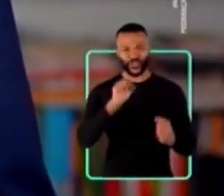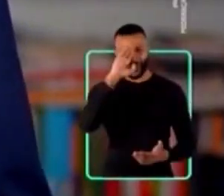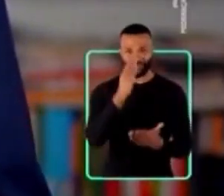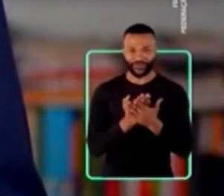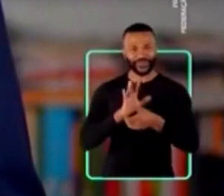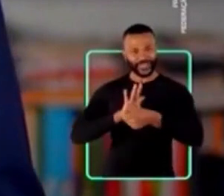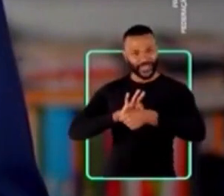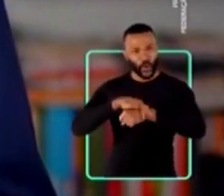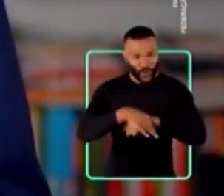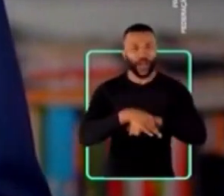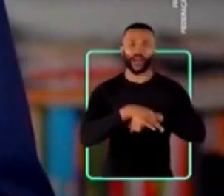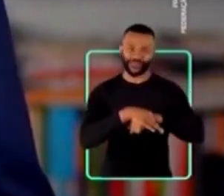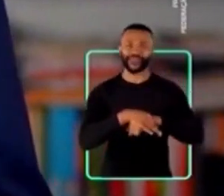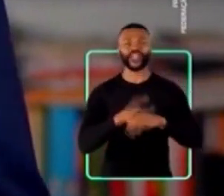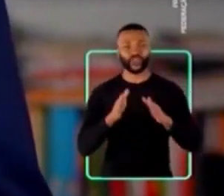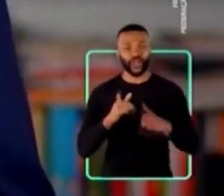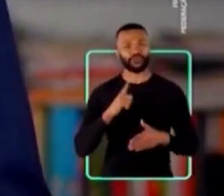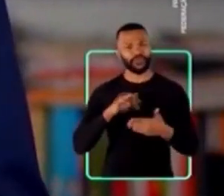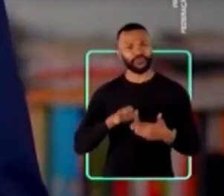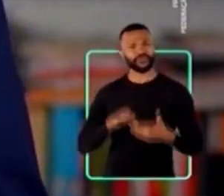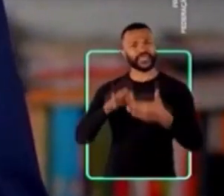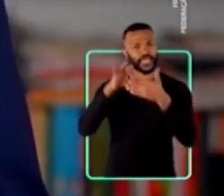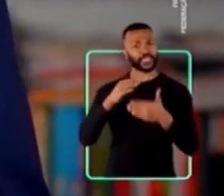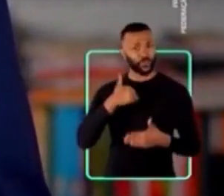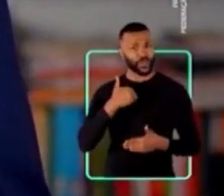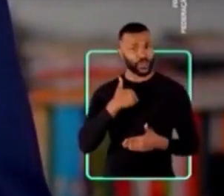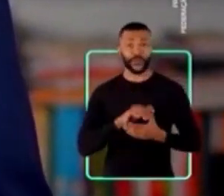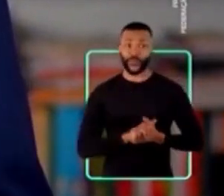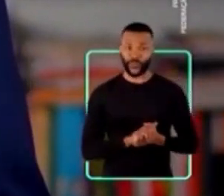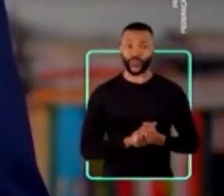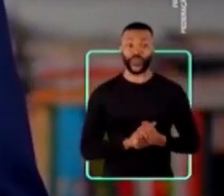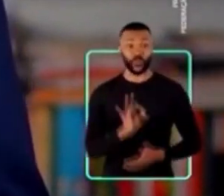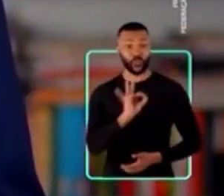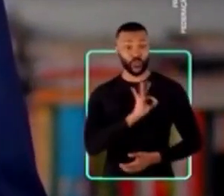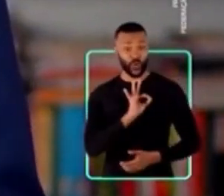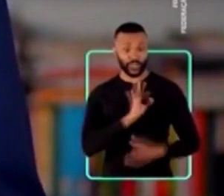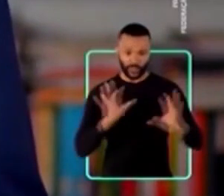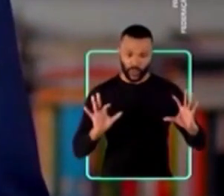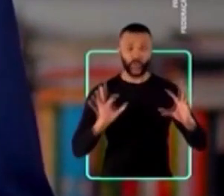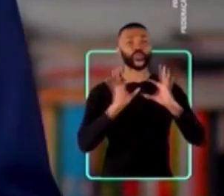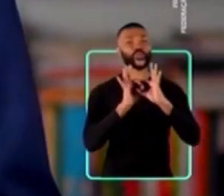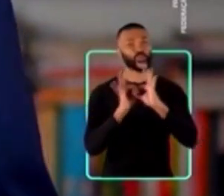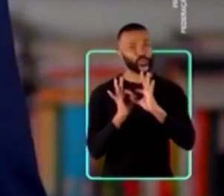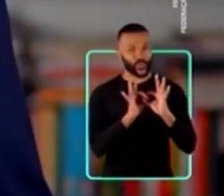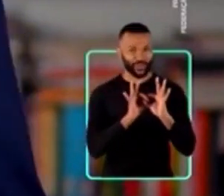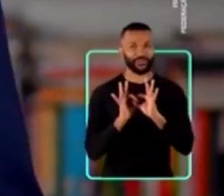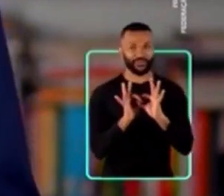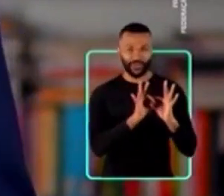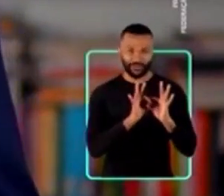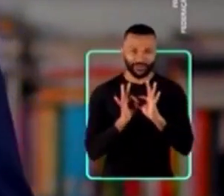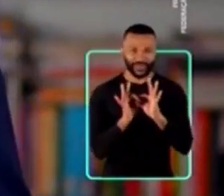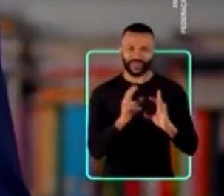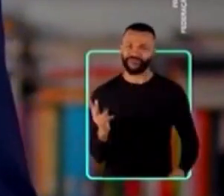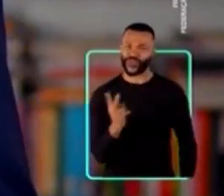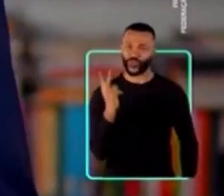A segurança pública estará sob o comando direto do meu gabinete. As polícias estarão unidas, integradas e